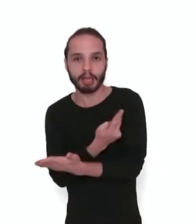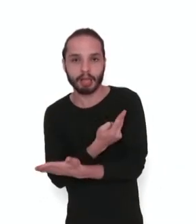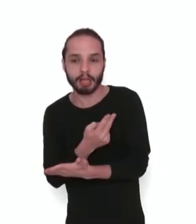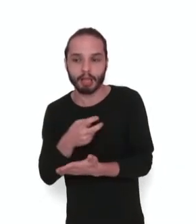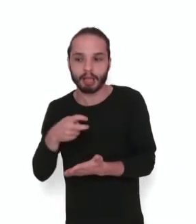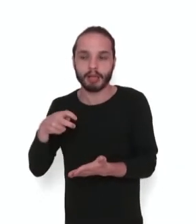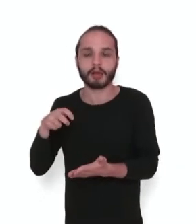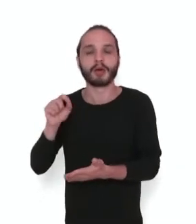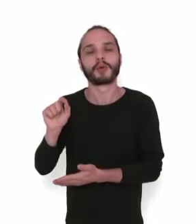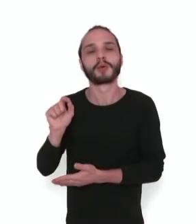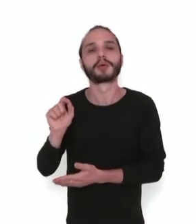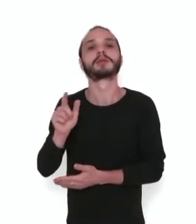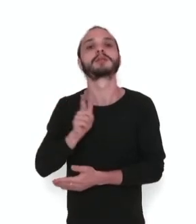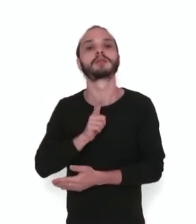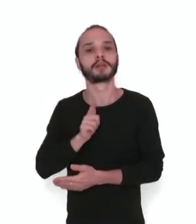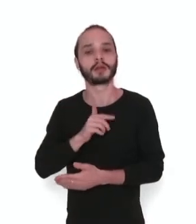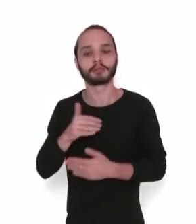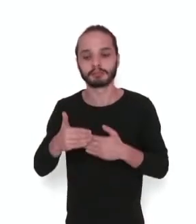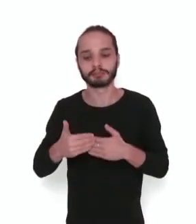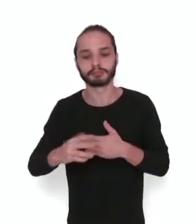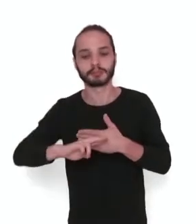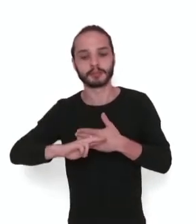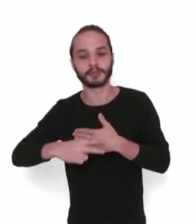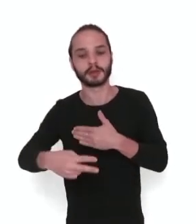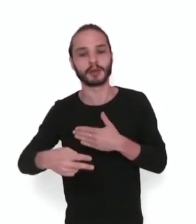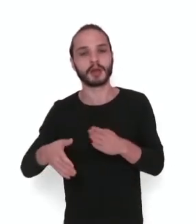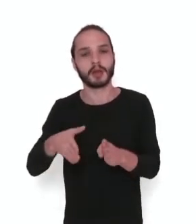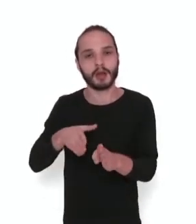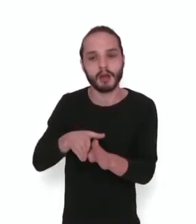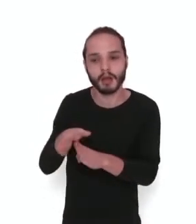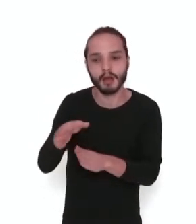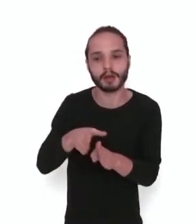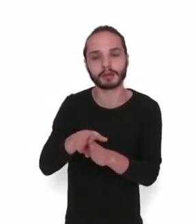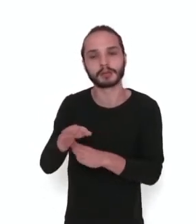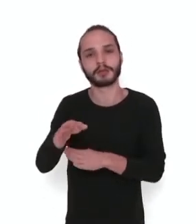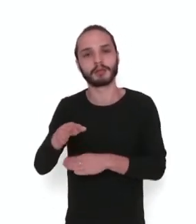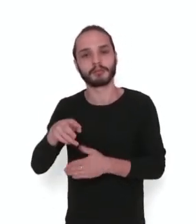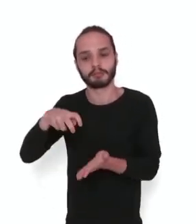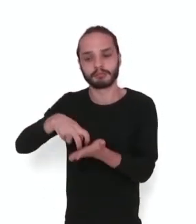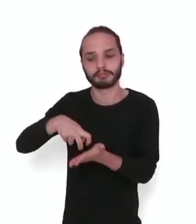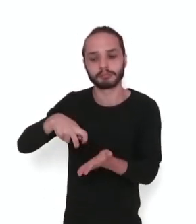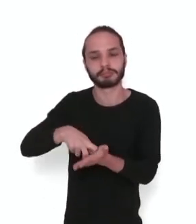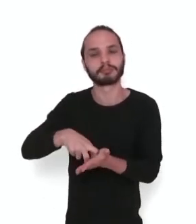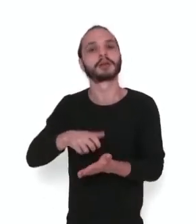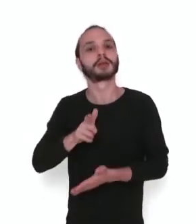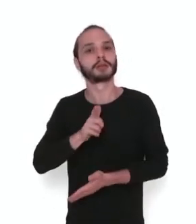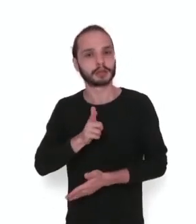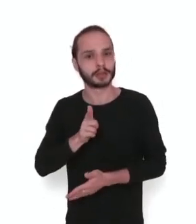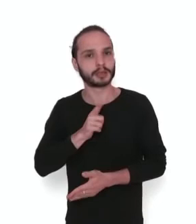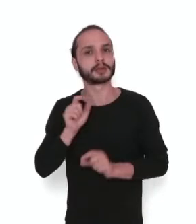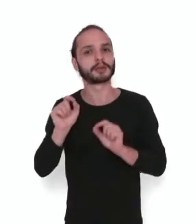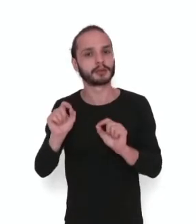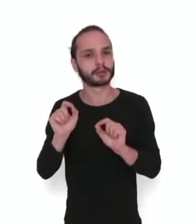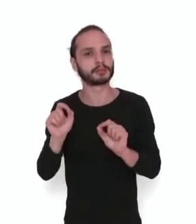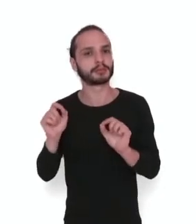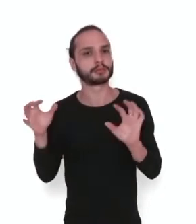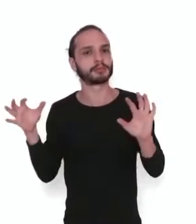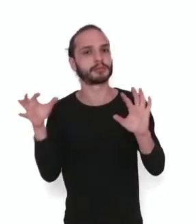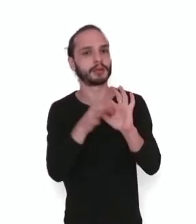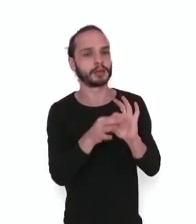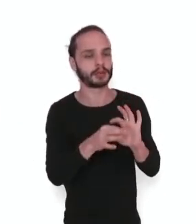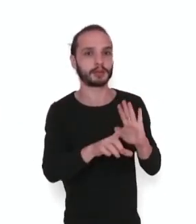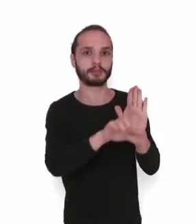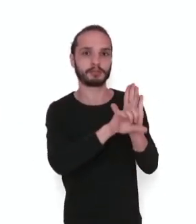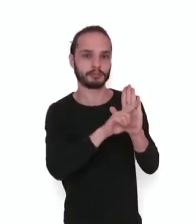e o procedimento para aplicação de ações pedagógicas, educativas e disciplinares obedecem rigorosamente ao princípio da